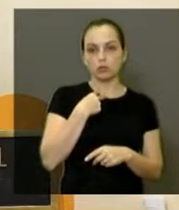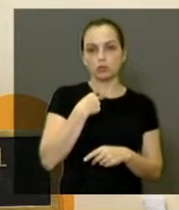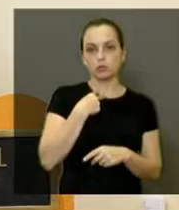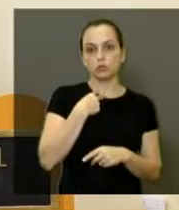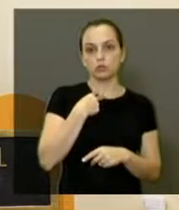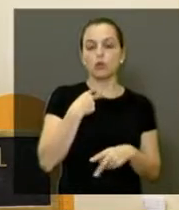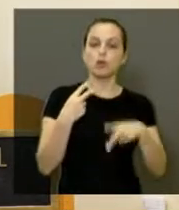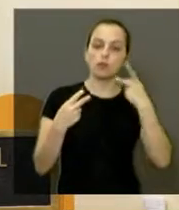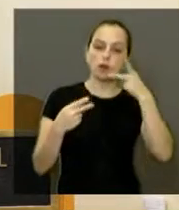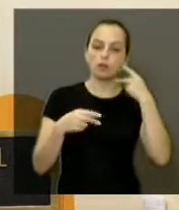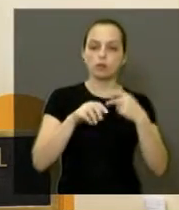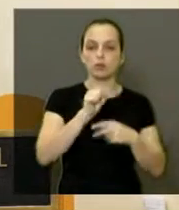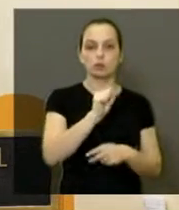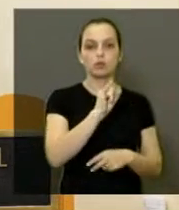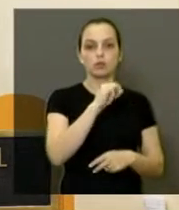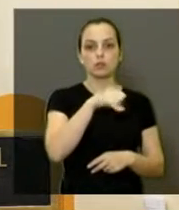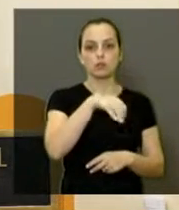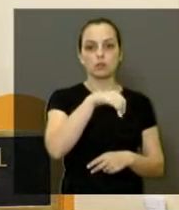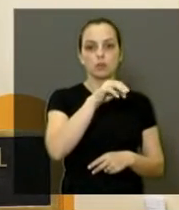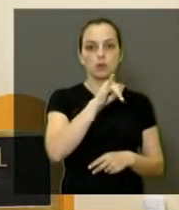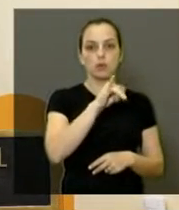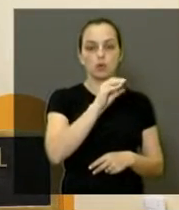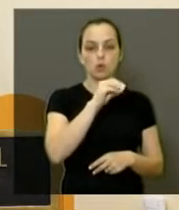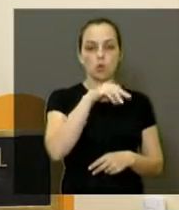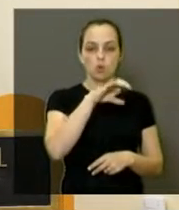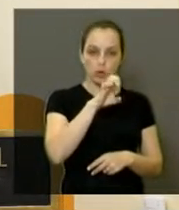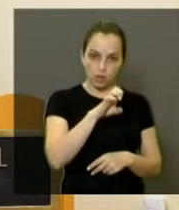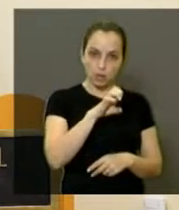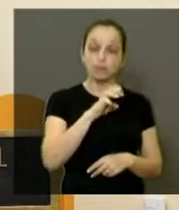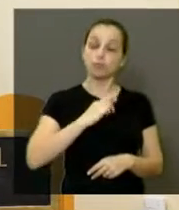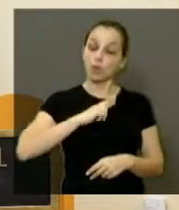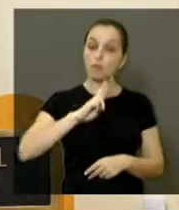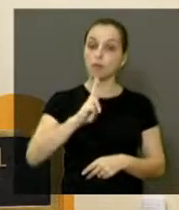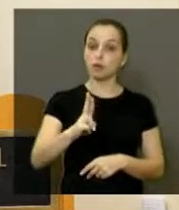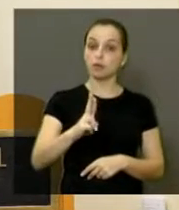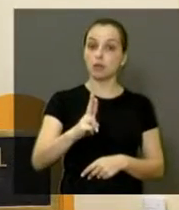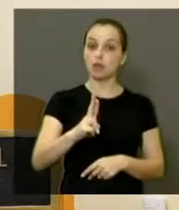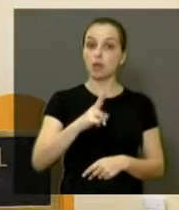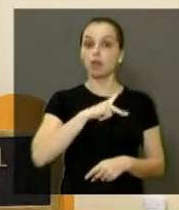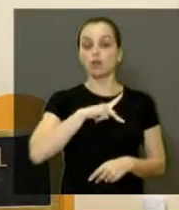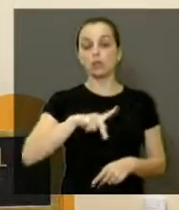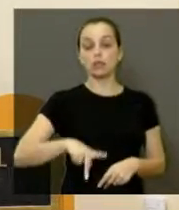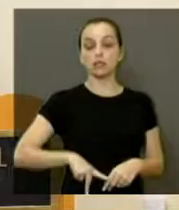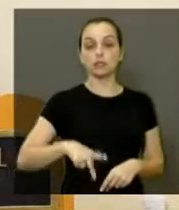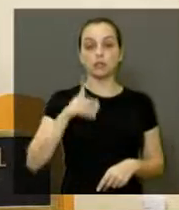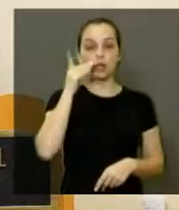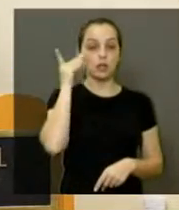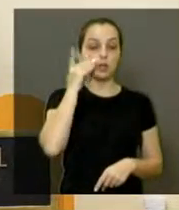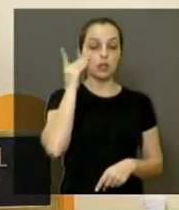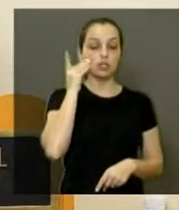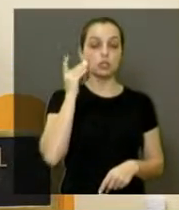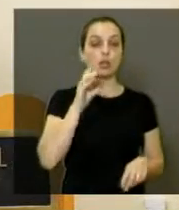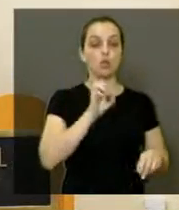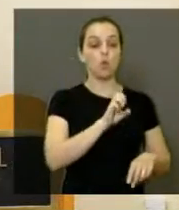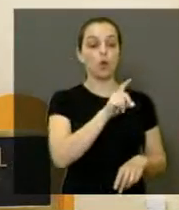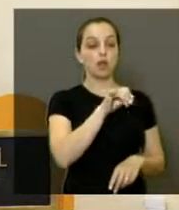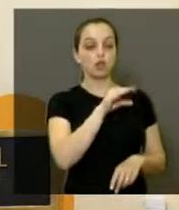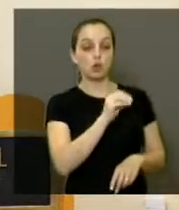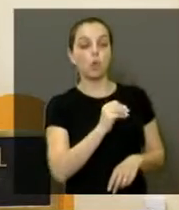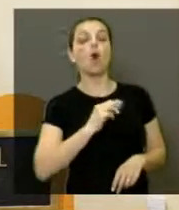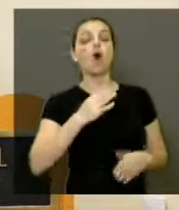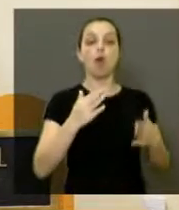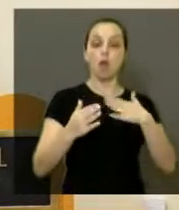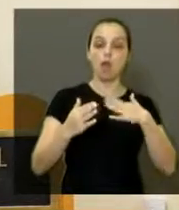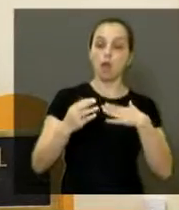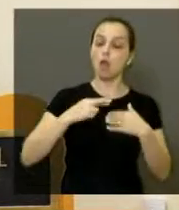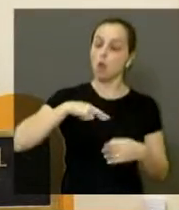o vereador Simeone tem que subir aqui e falar: eu estou representando a presidente Dilma. O Edio falar que eu represento